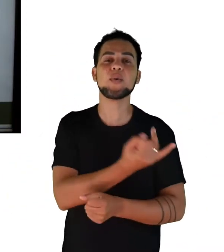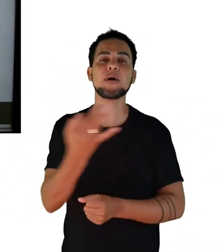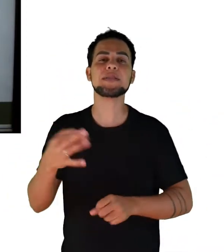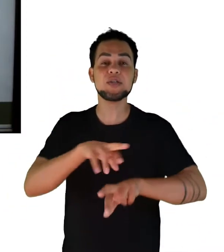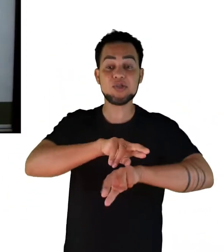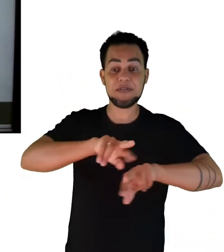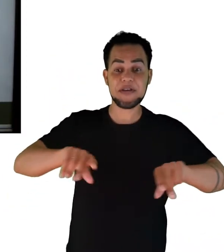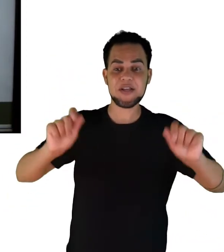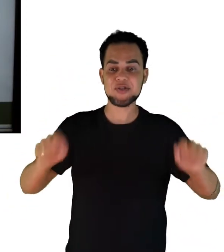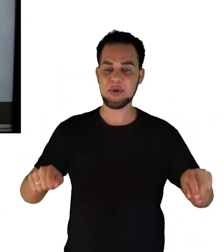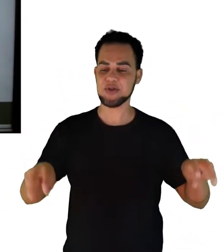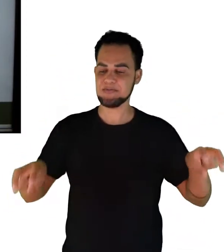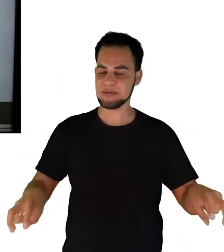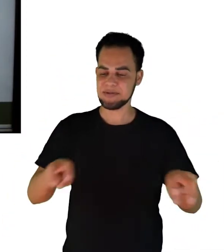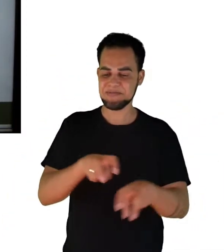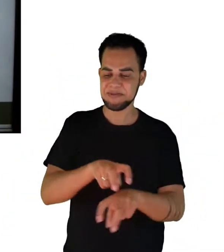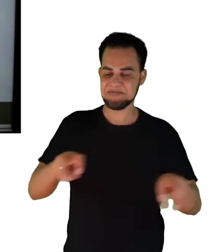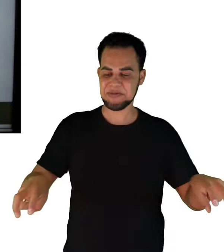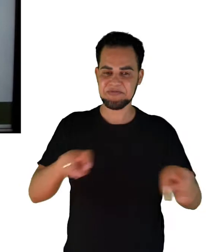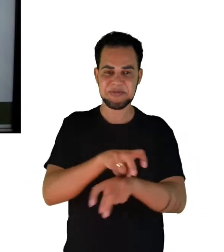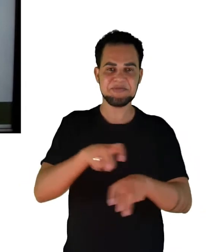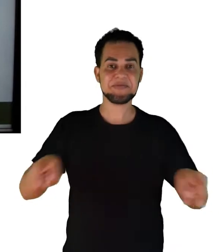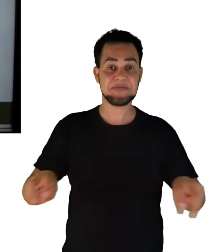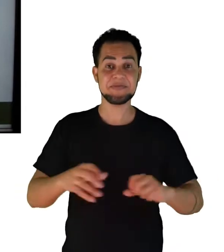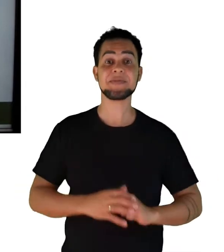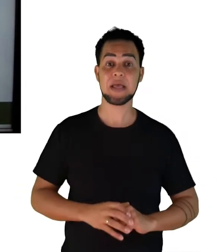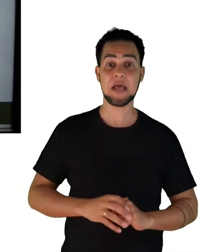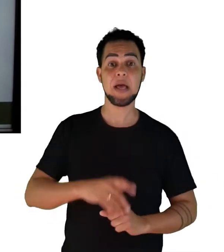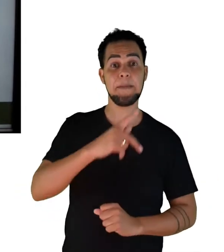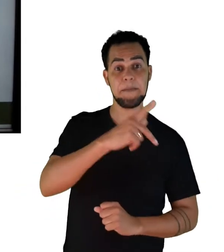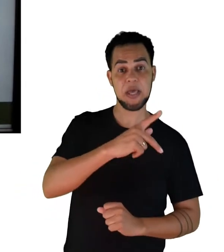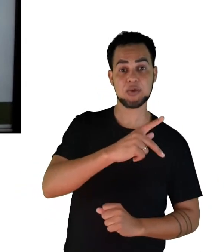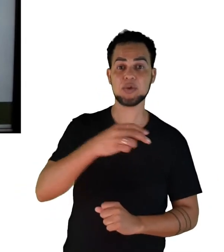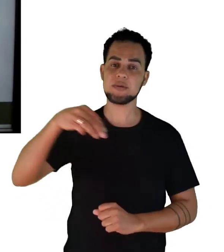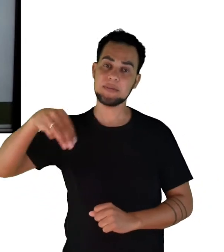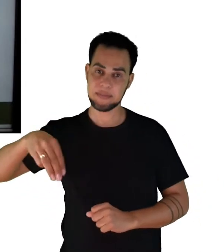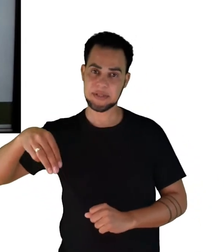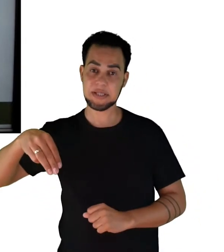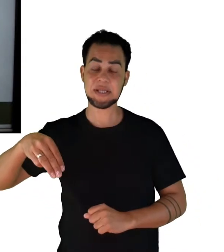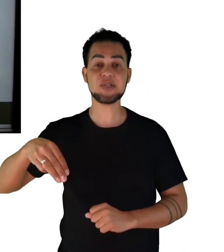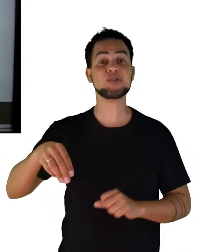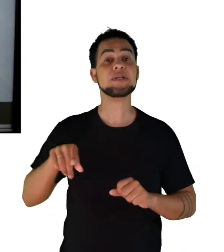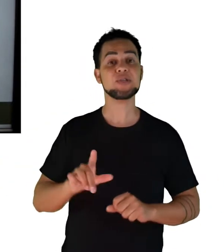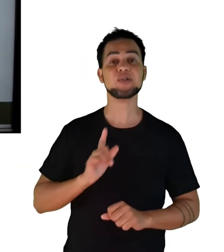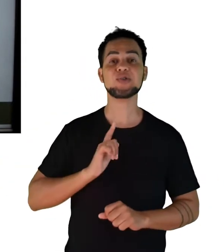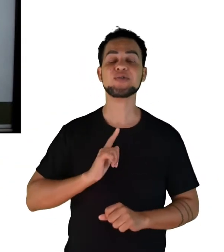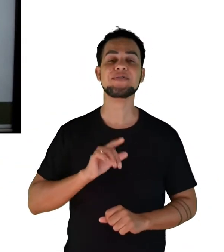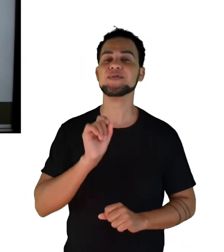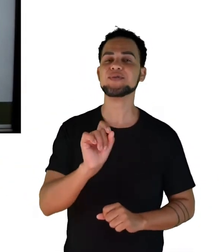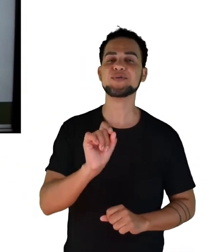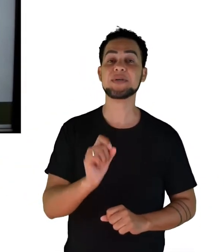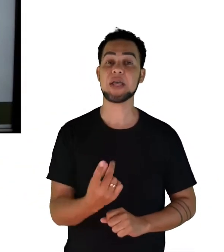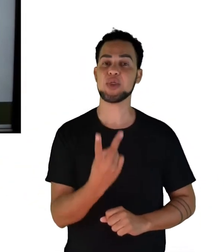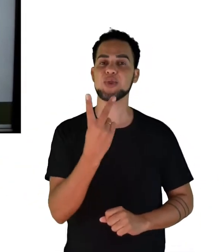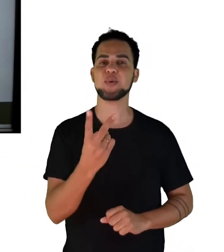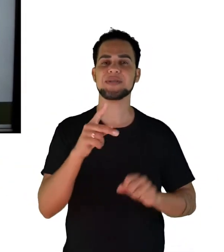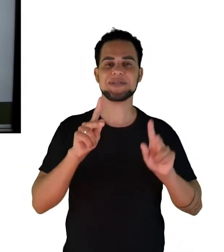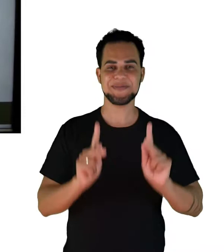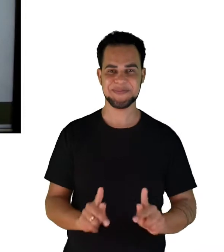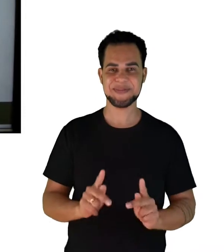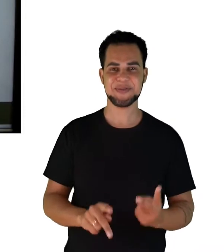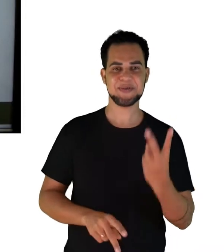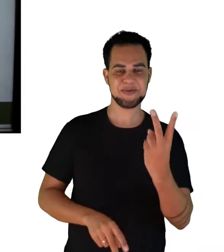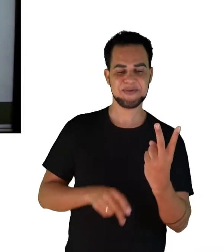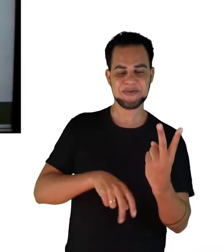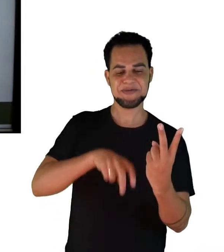eles podiam se dispor, de modo que entre Pedro e Marineide houvesse exatamente 2 pessoas.